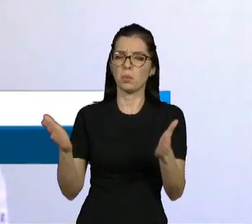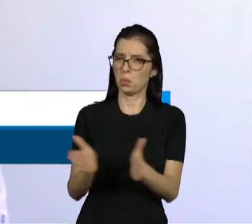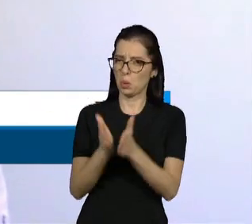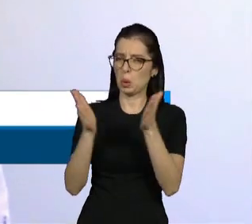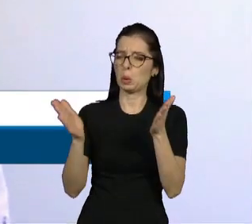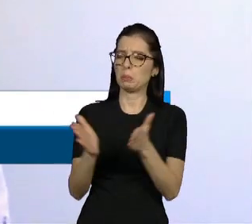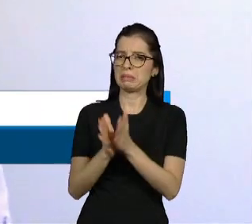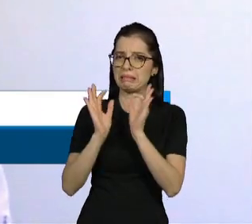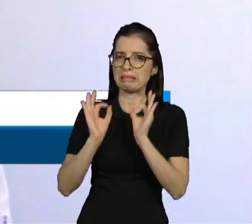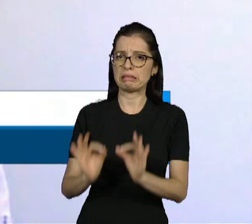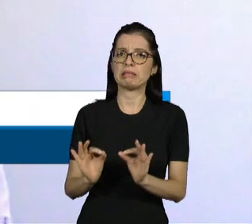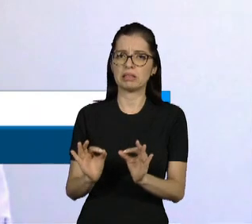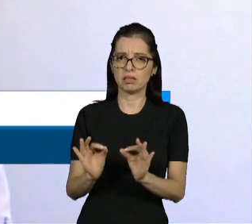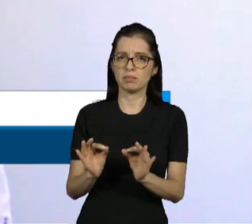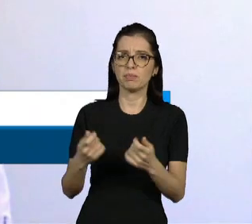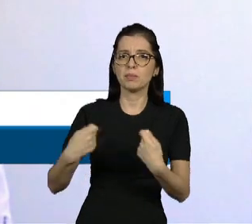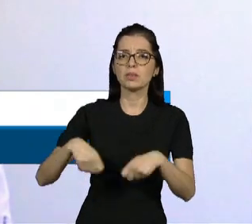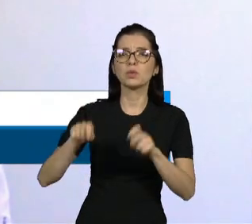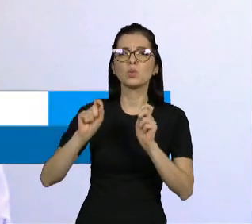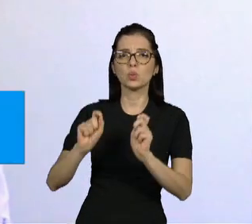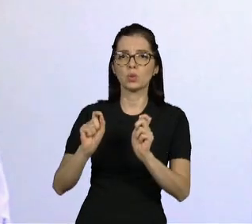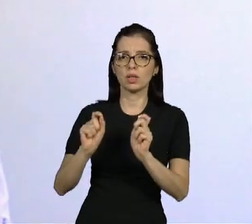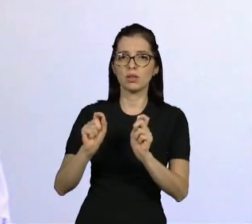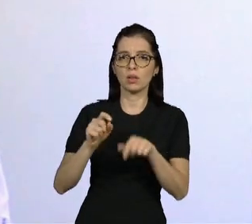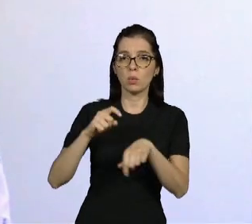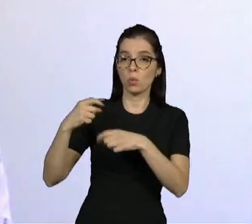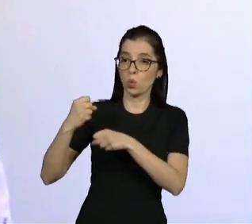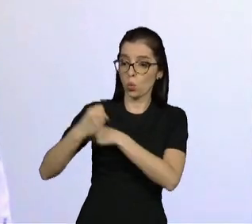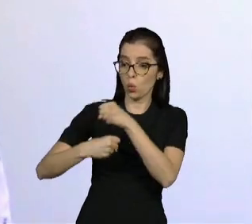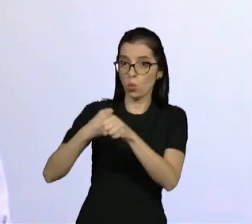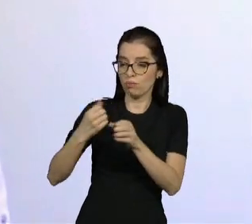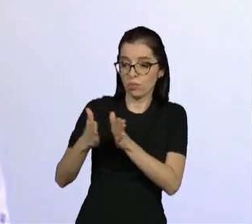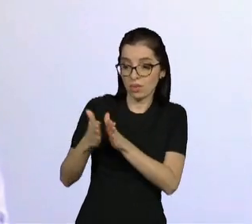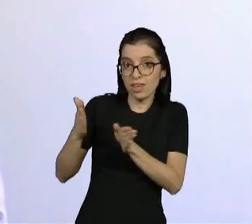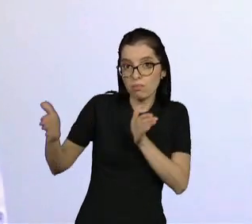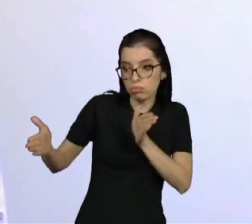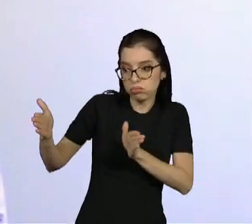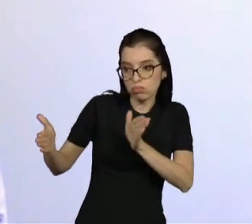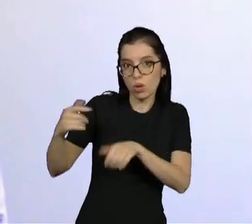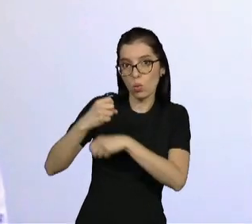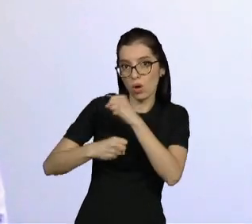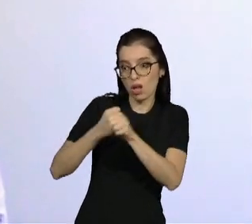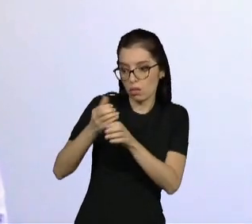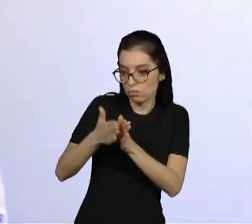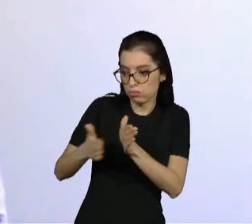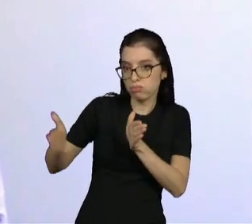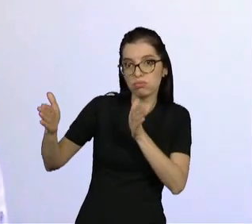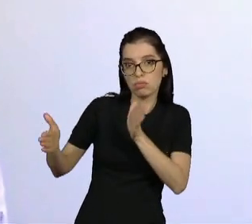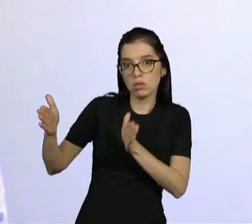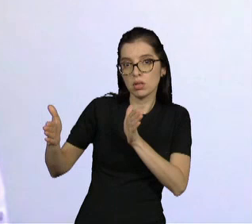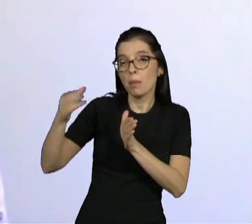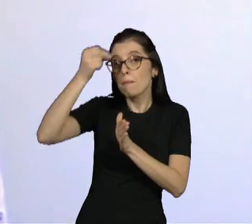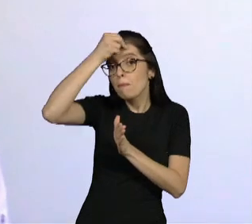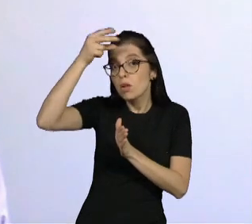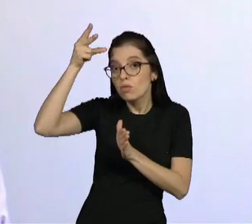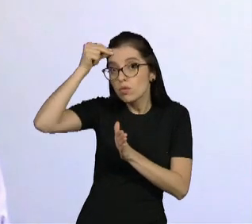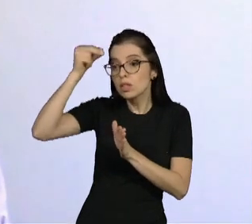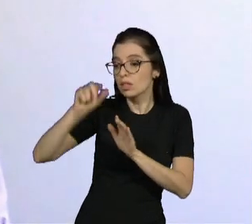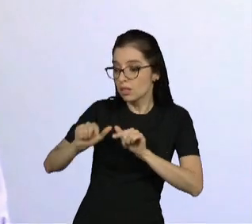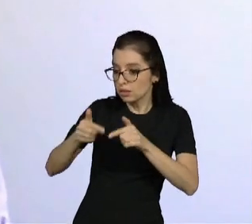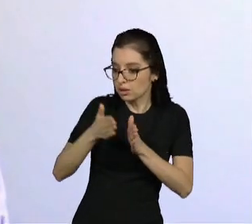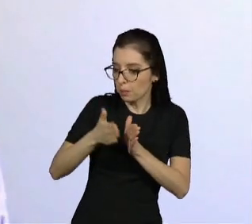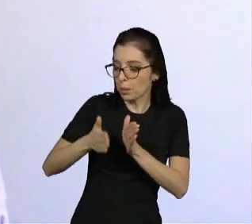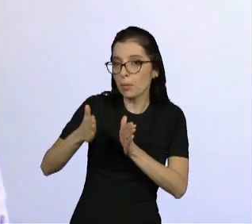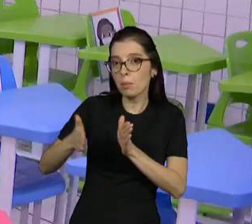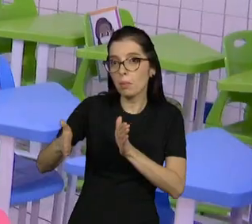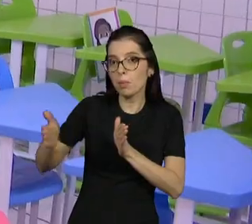nos parece assim, um procedimento, um critério correto que alguns municípios já vêm adotando quando criam novas